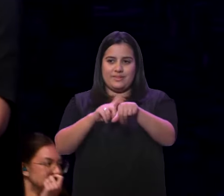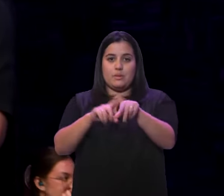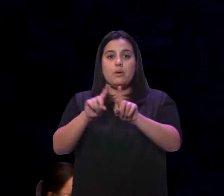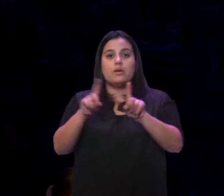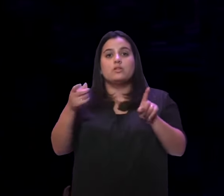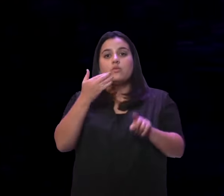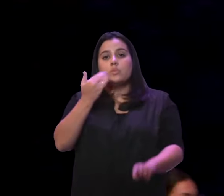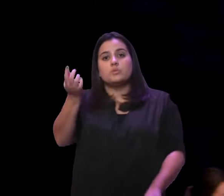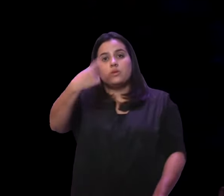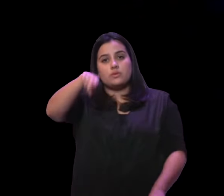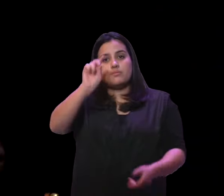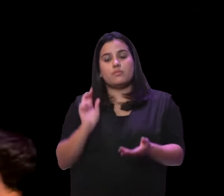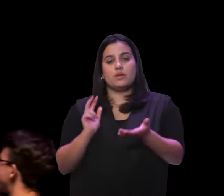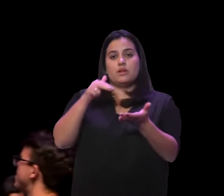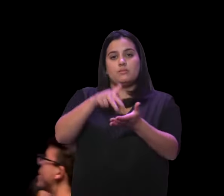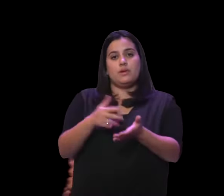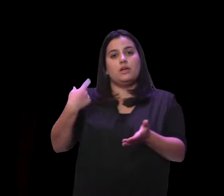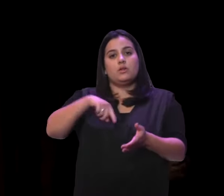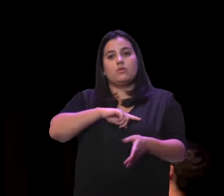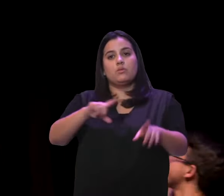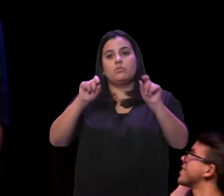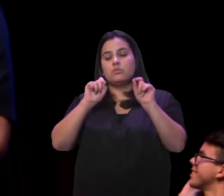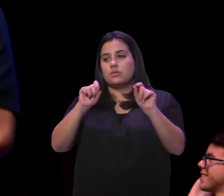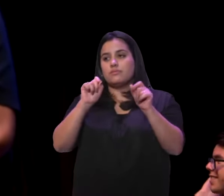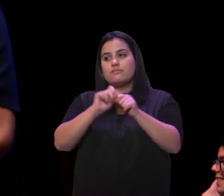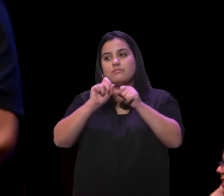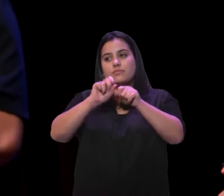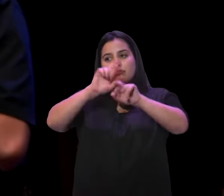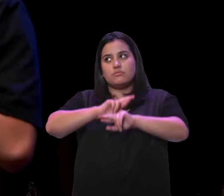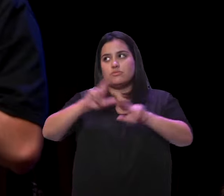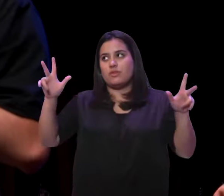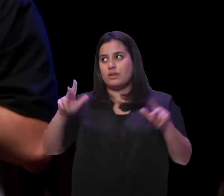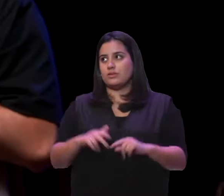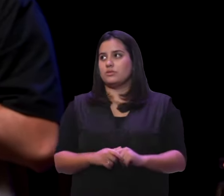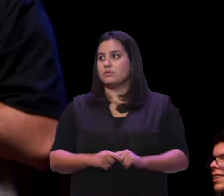para você ficar de pé agora, e nós vamos fazer algo diferente aqui.